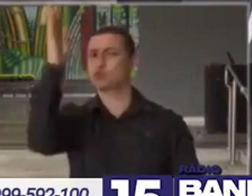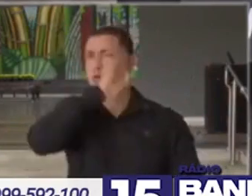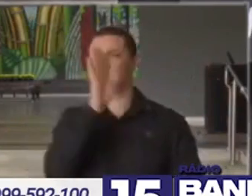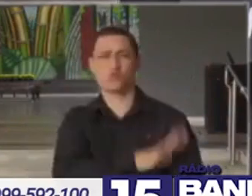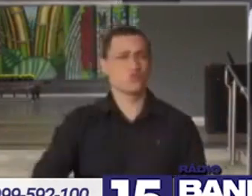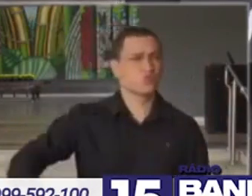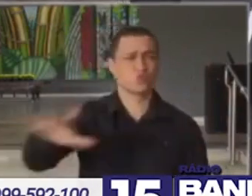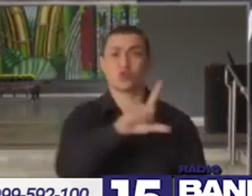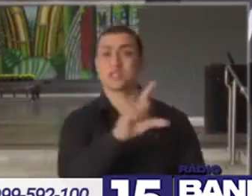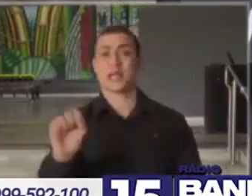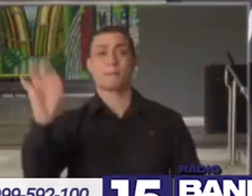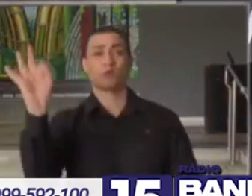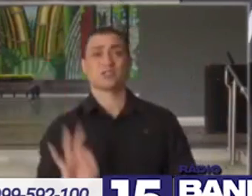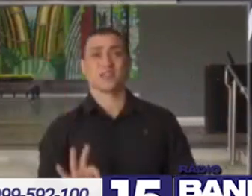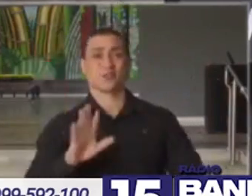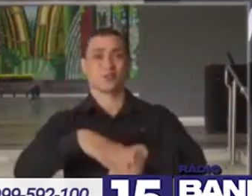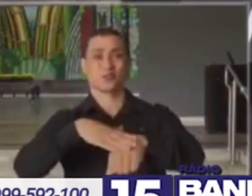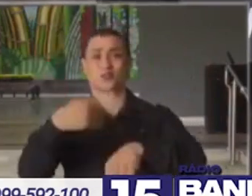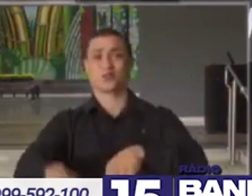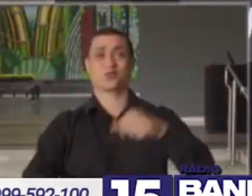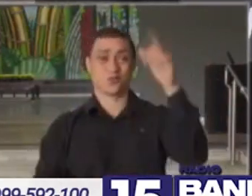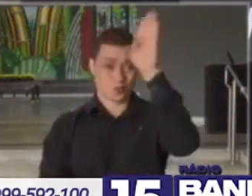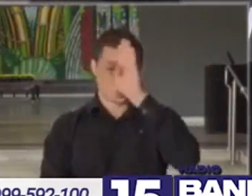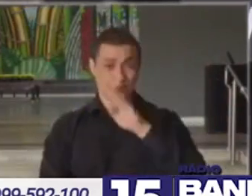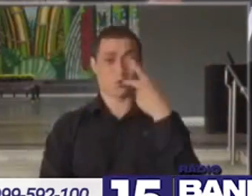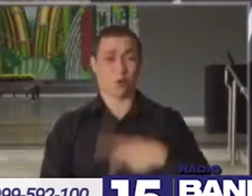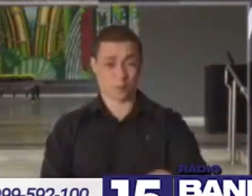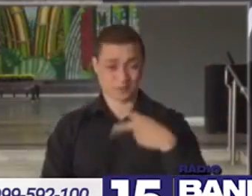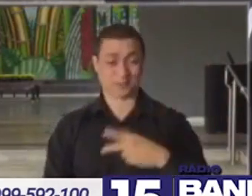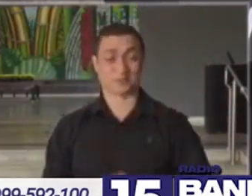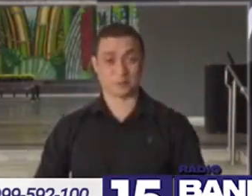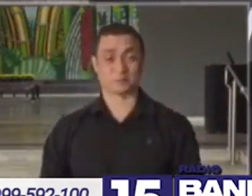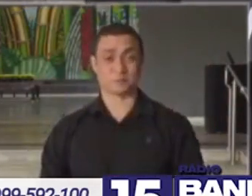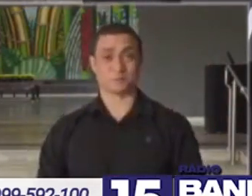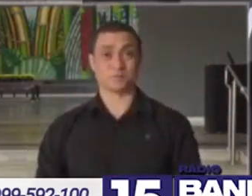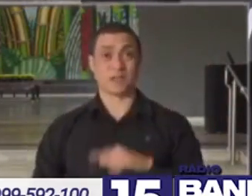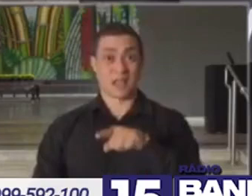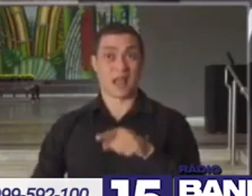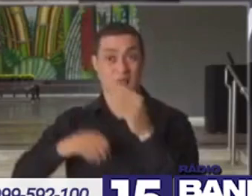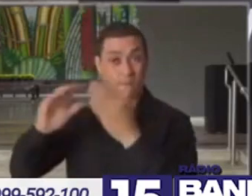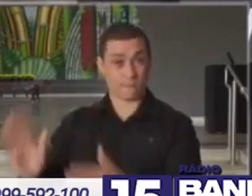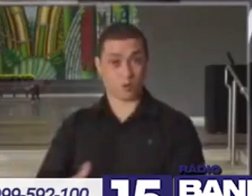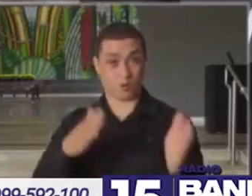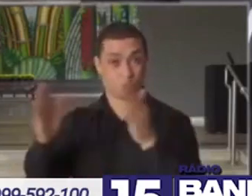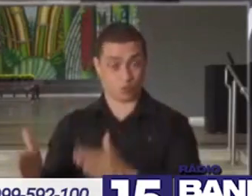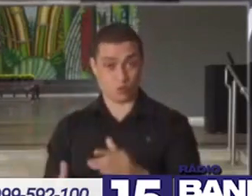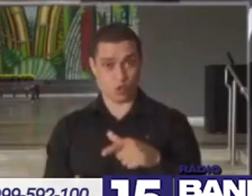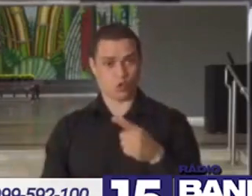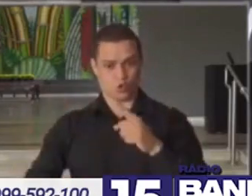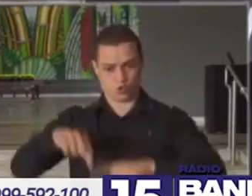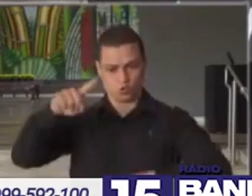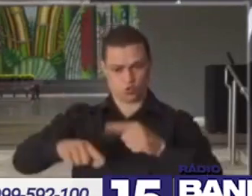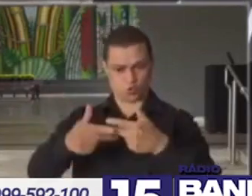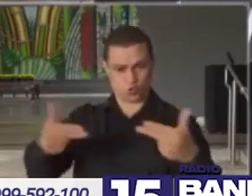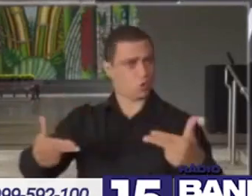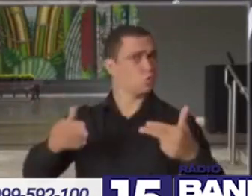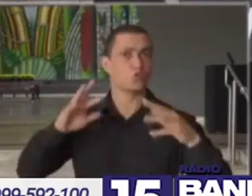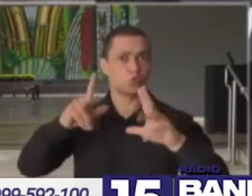quadrados. Sua capacidade de produção anual será de 100 milhões de doses da vacina contra a